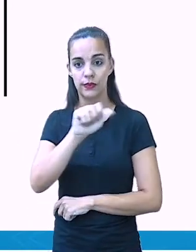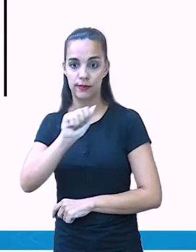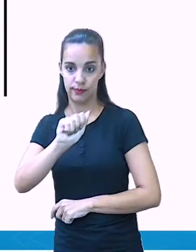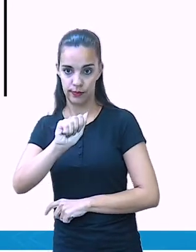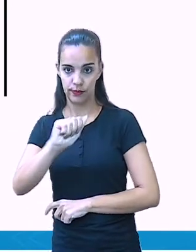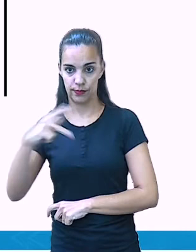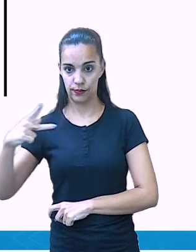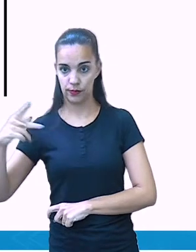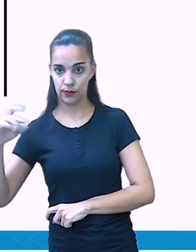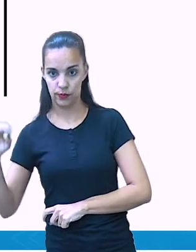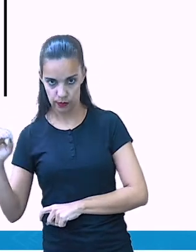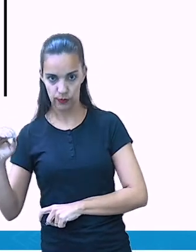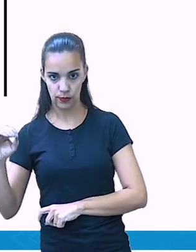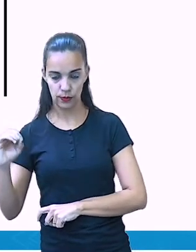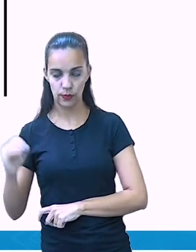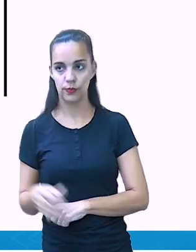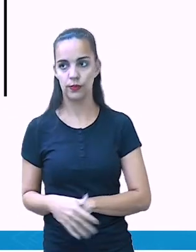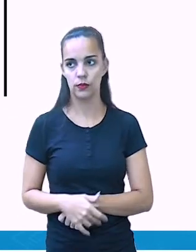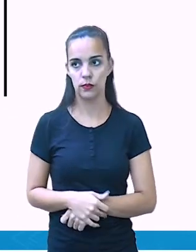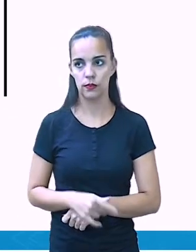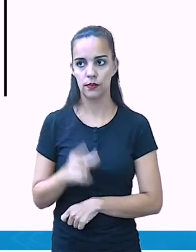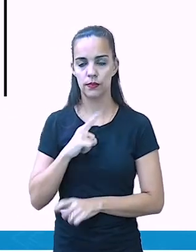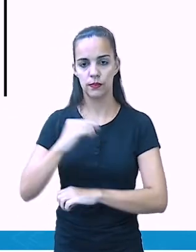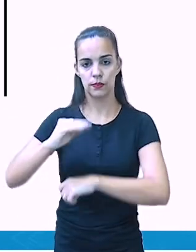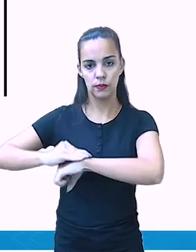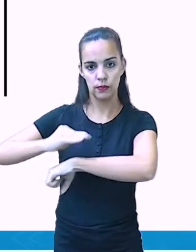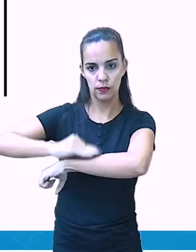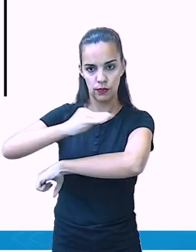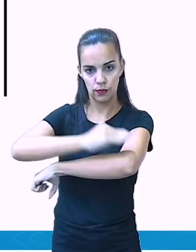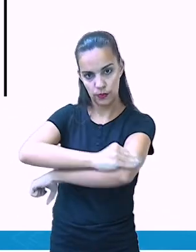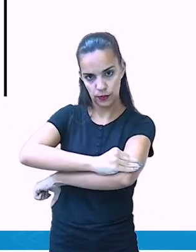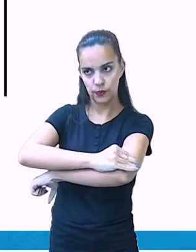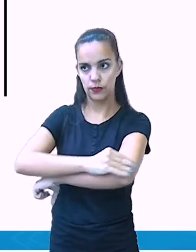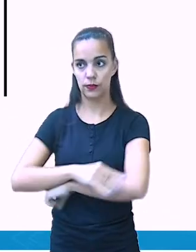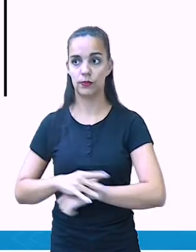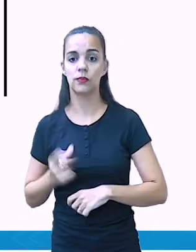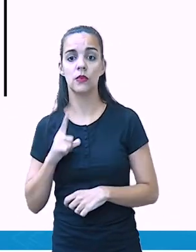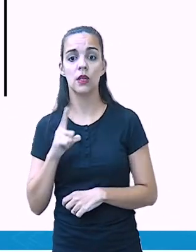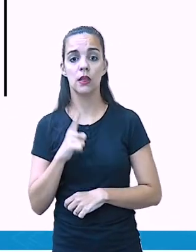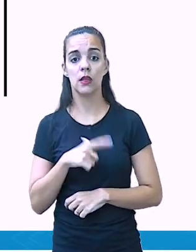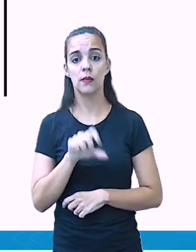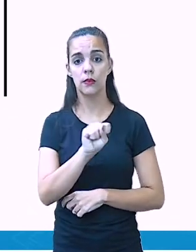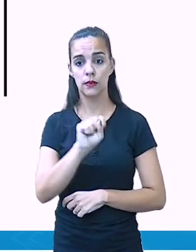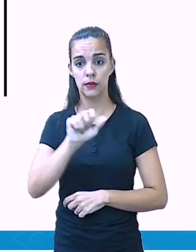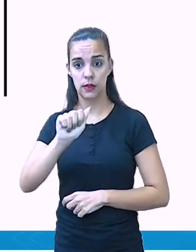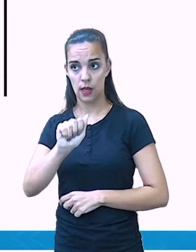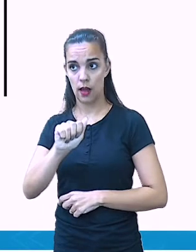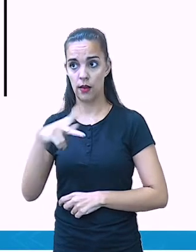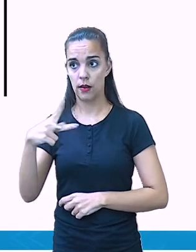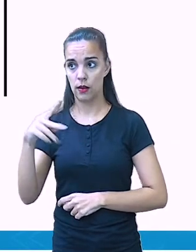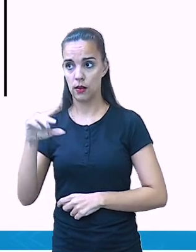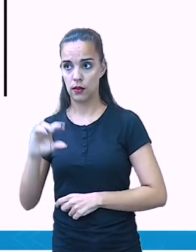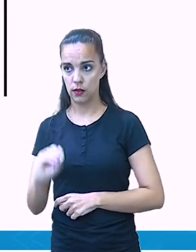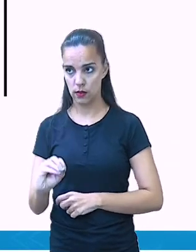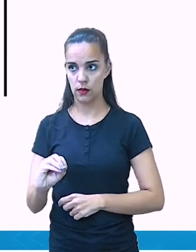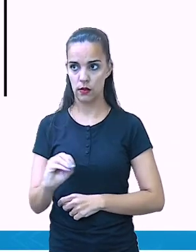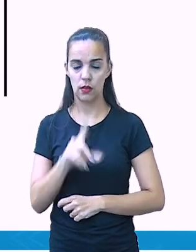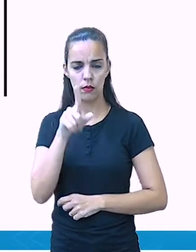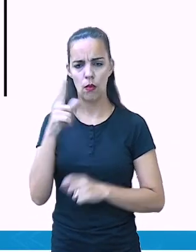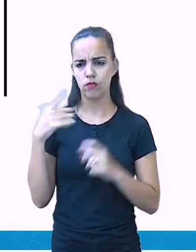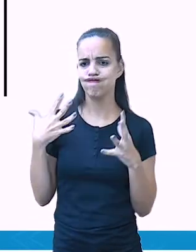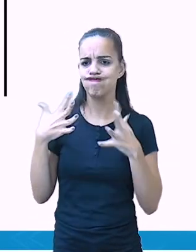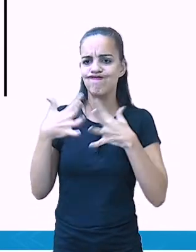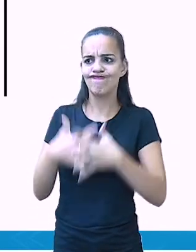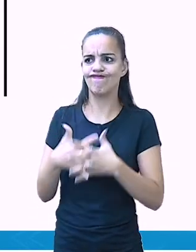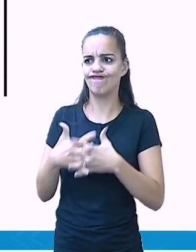Sa-po. 2 sílabas, olha lá. Sa-po. 2 emissões de voz. Vocês não podem confundir